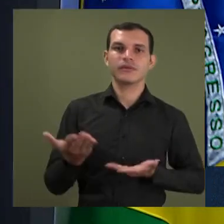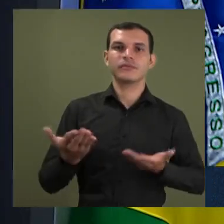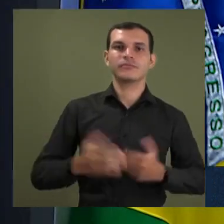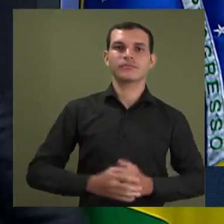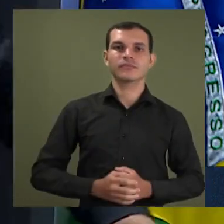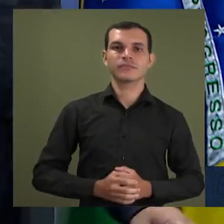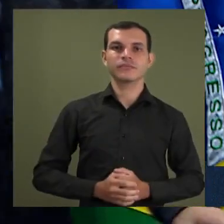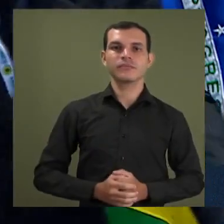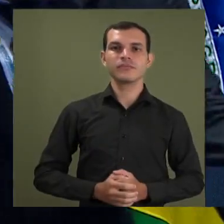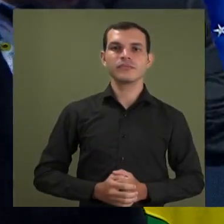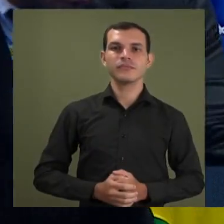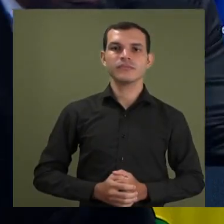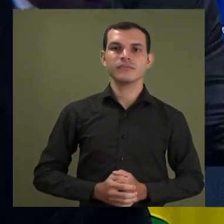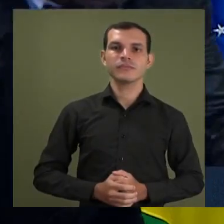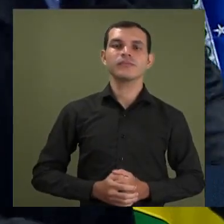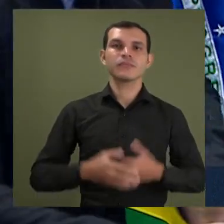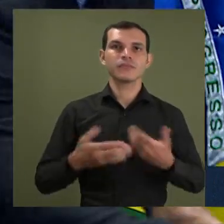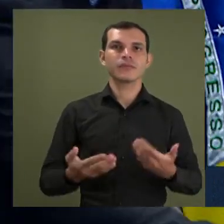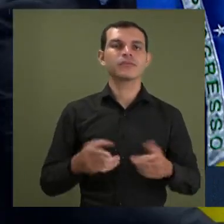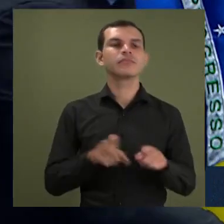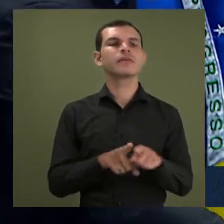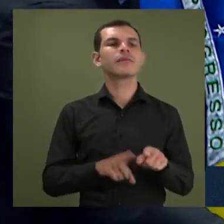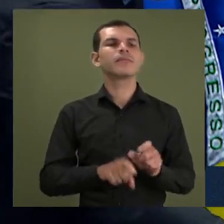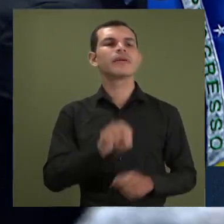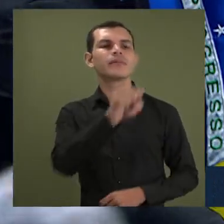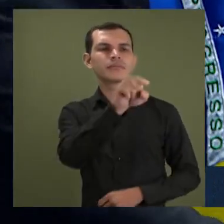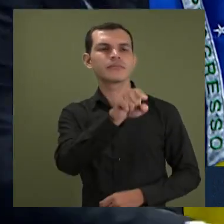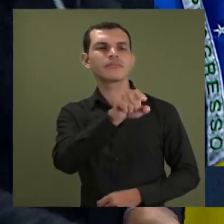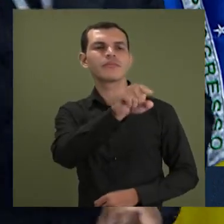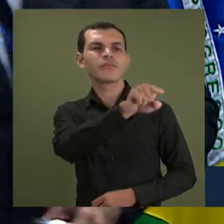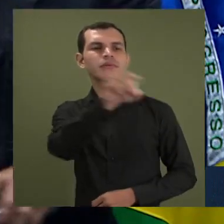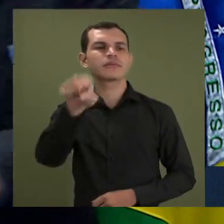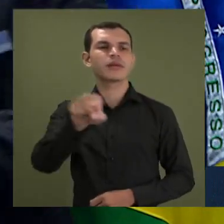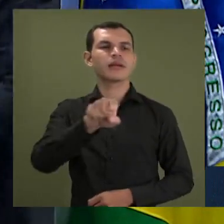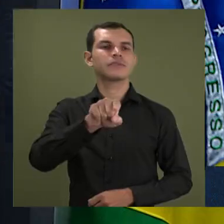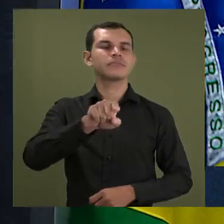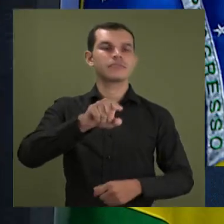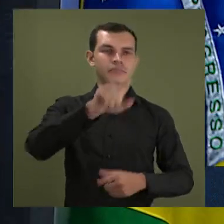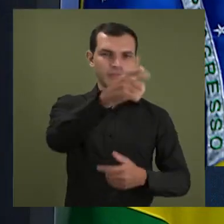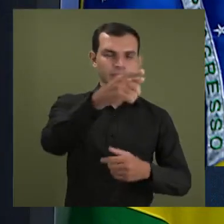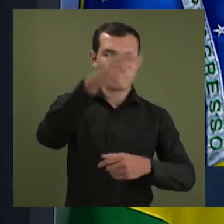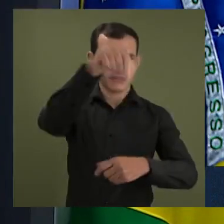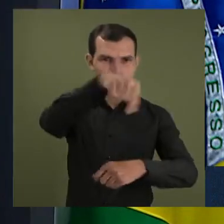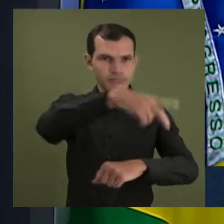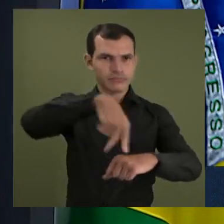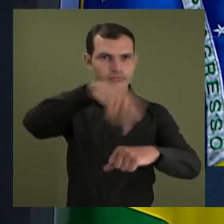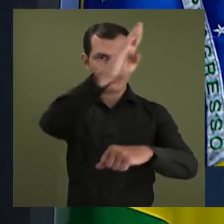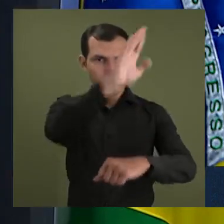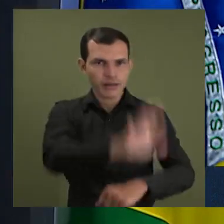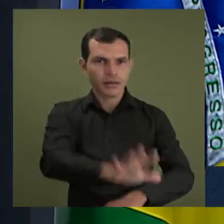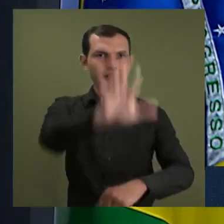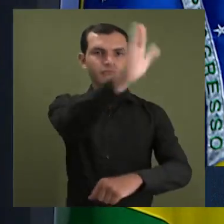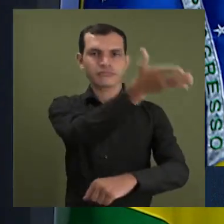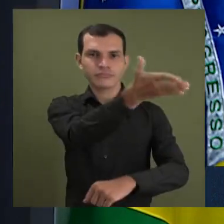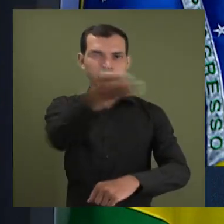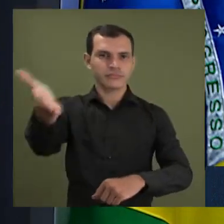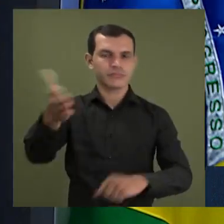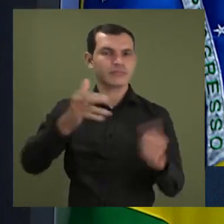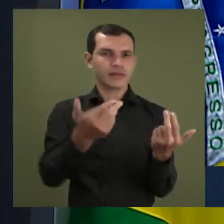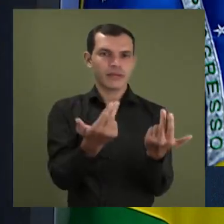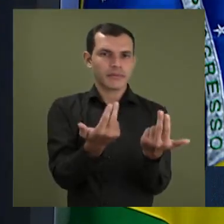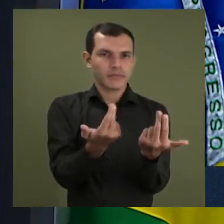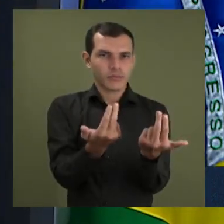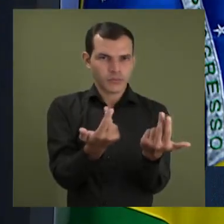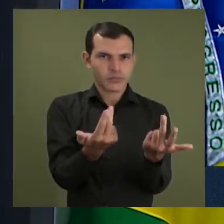e a você, minha irmã brasileira, meu irmão brasileiro, que está nos acompanhando pelo trabalho sempre